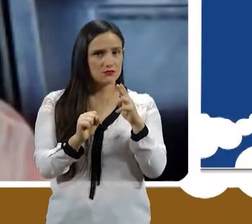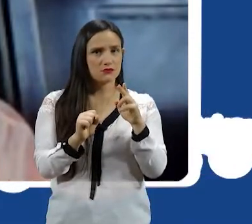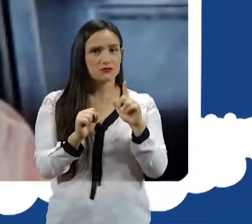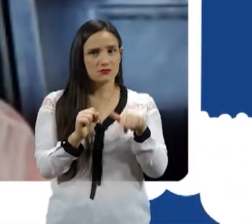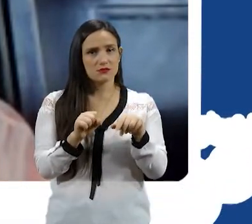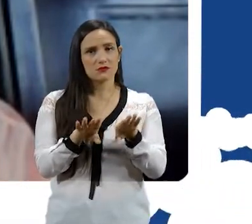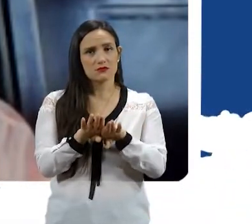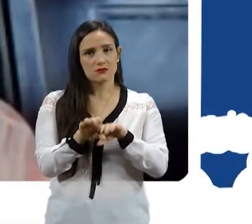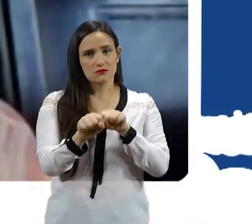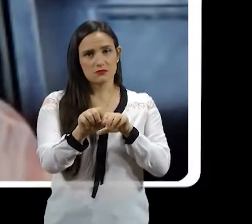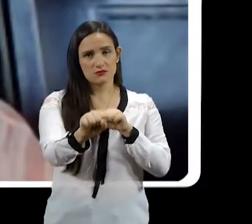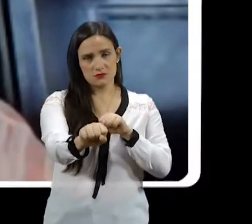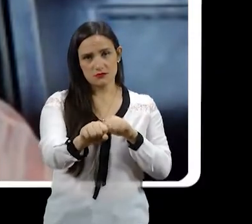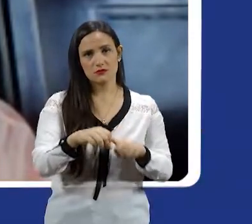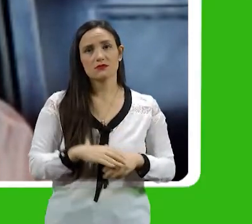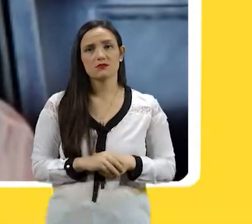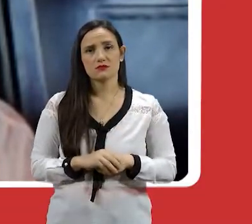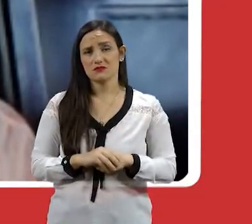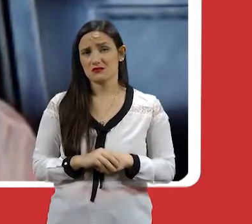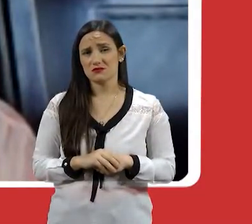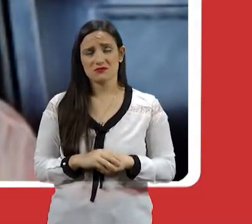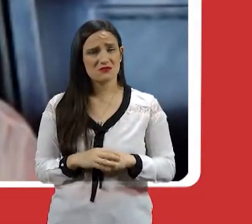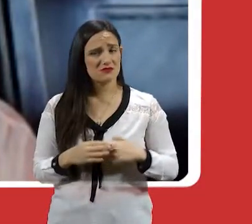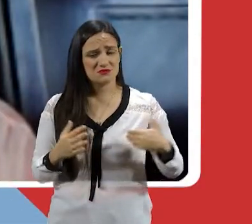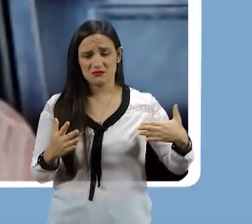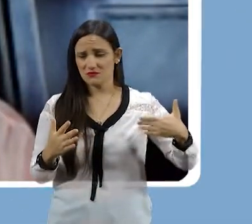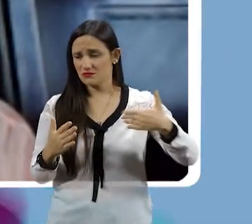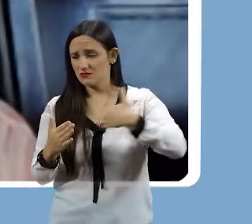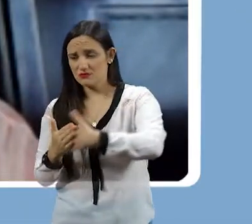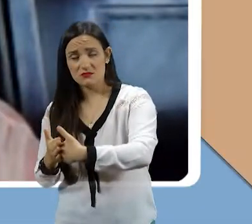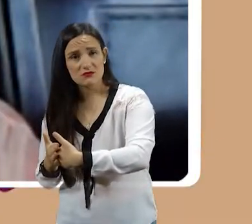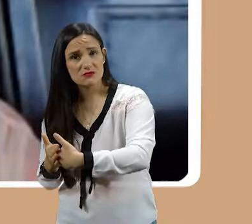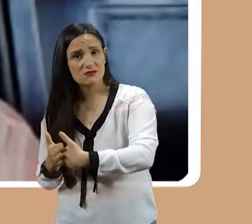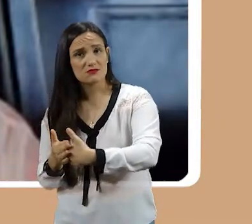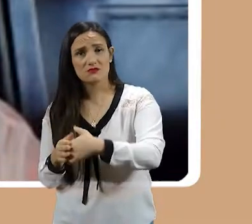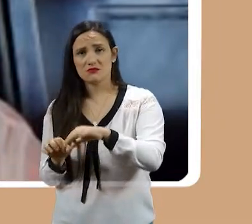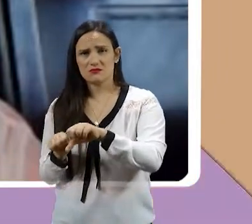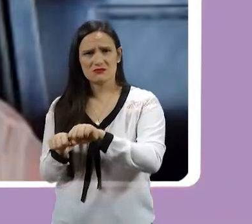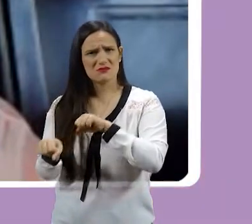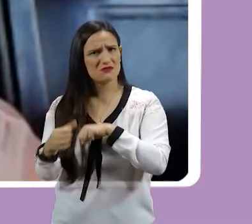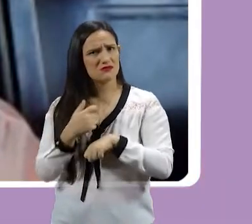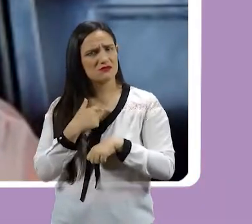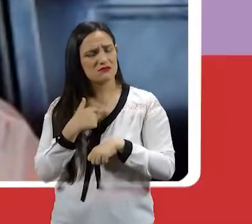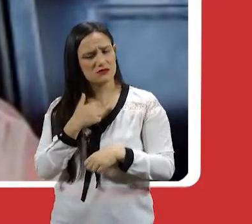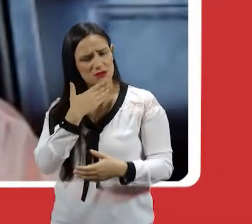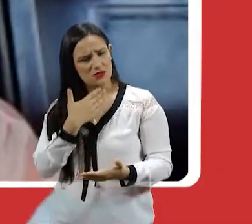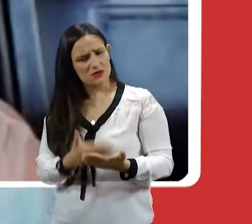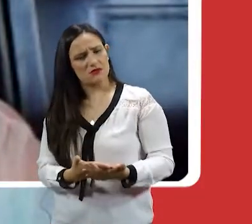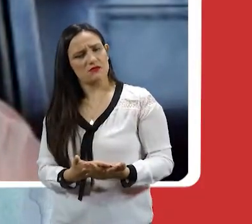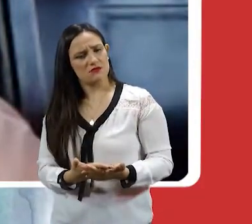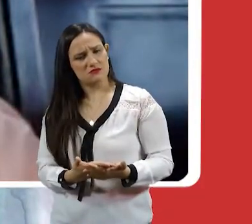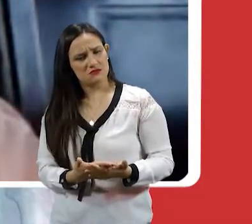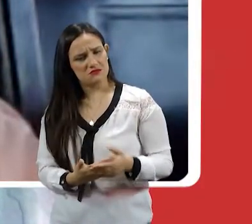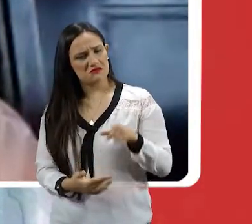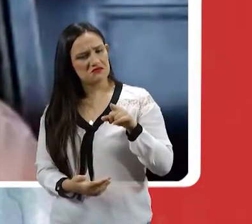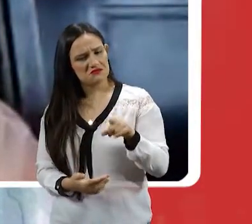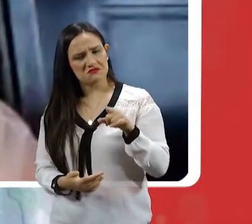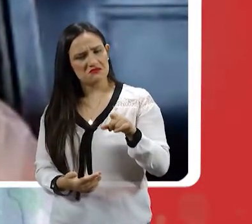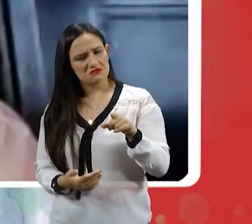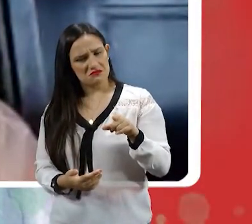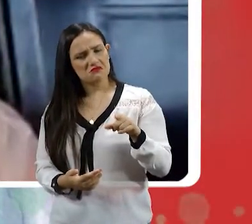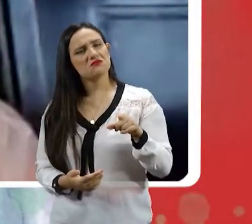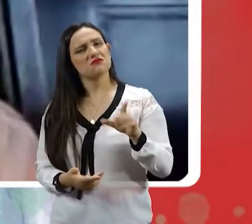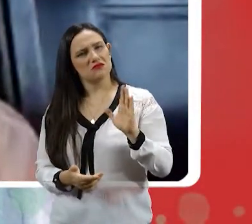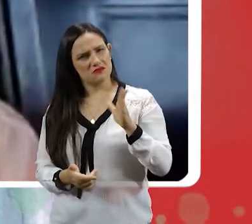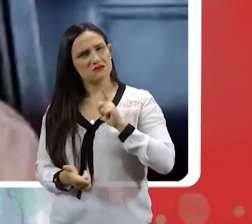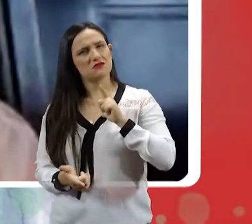2008, no bacharelado, e até, assim, eu fiquei surpreso, né? Porque é uma